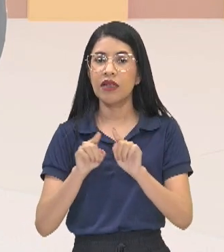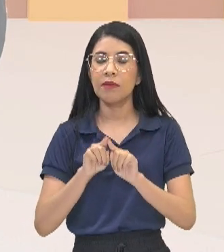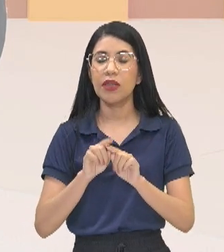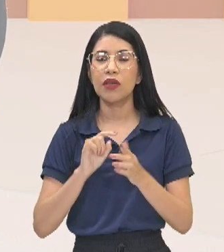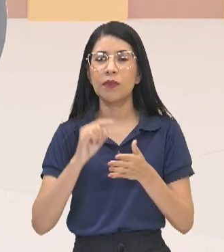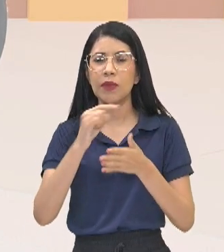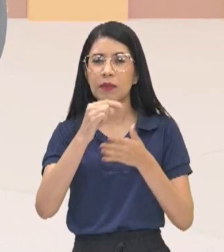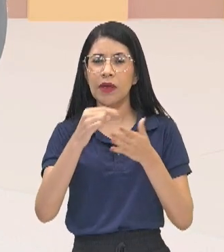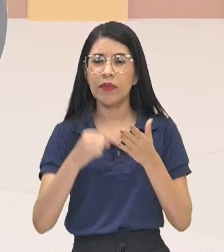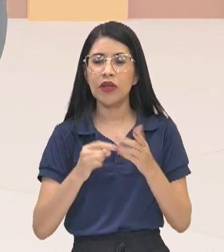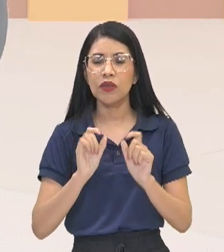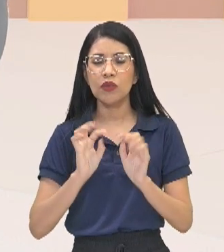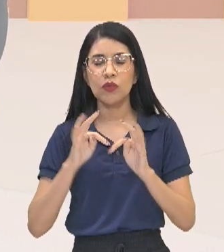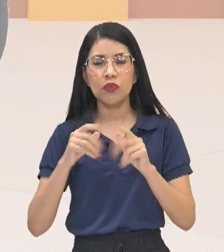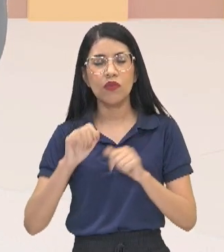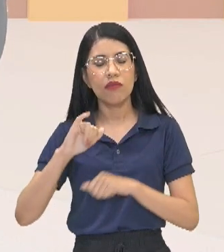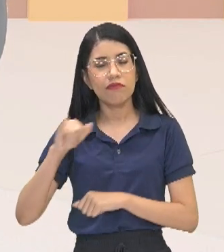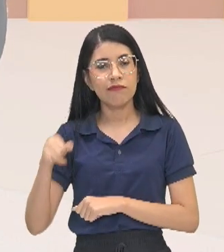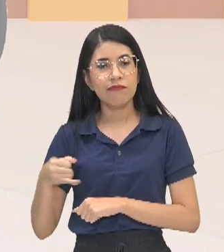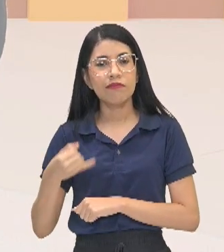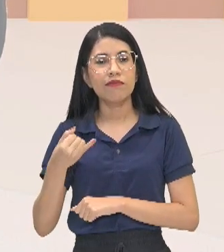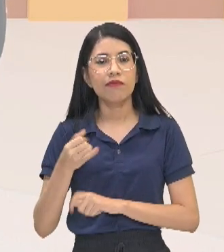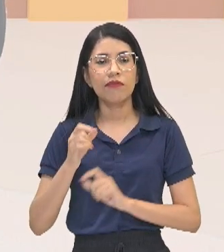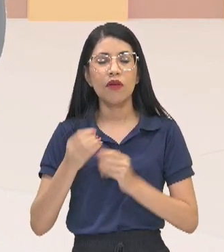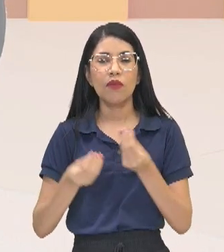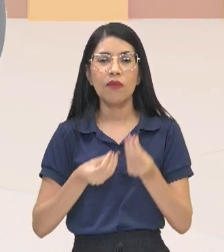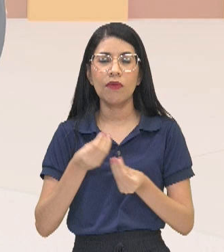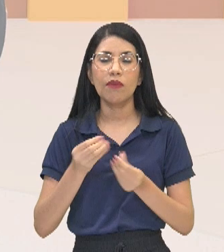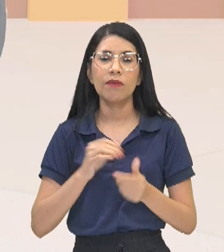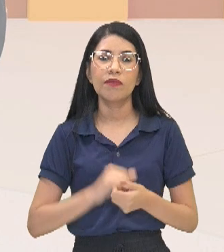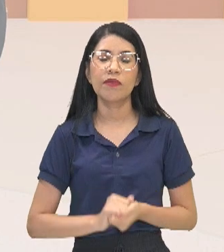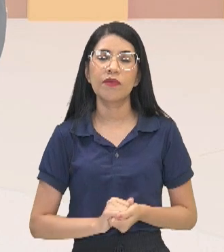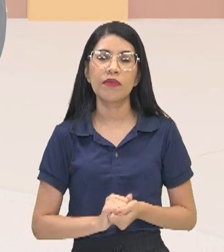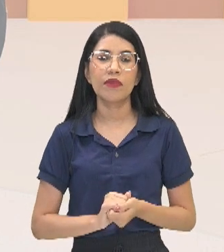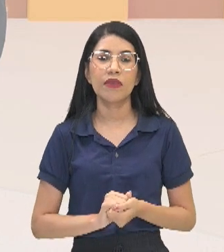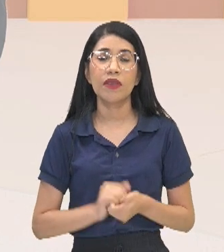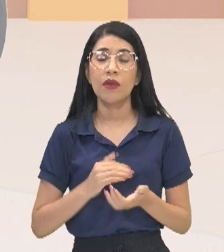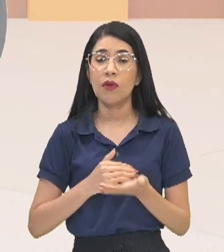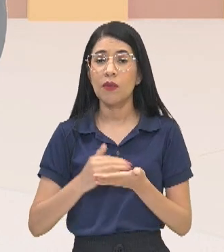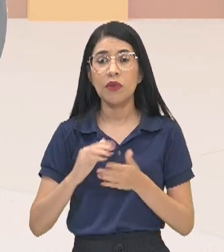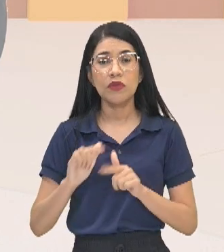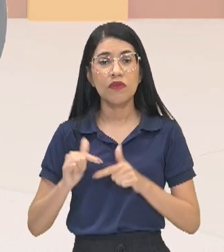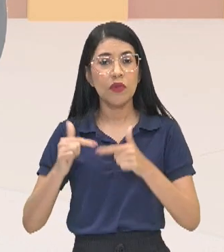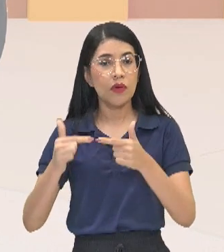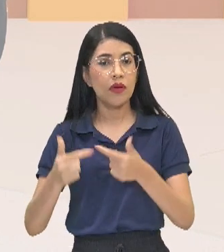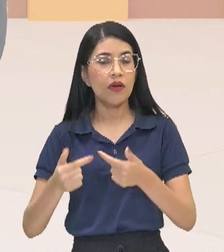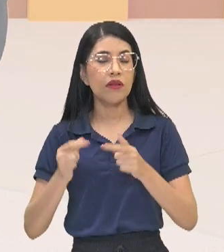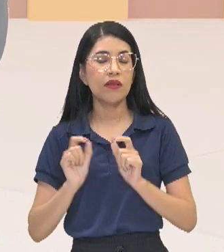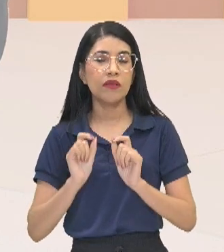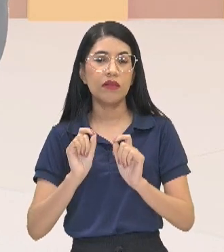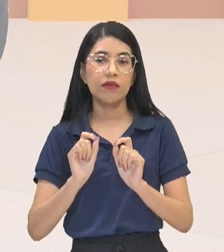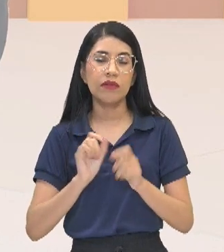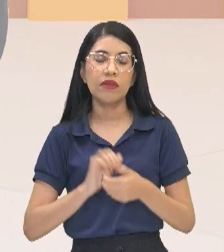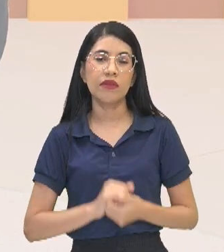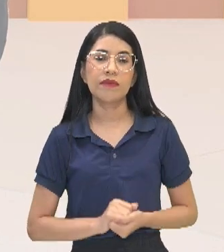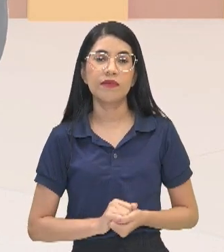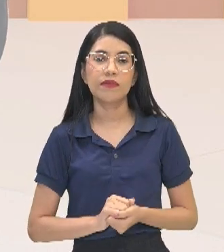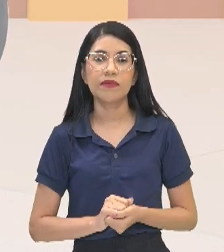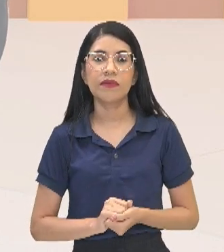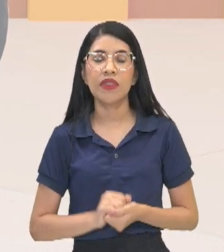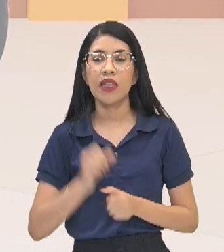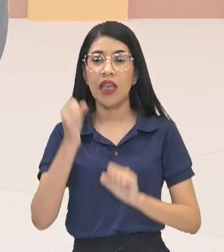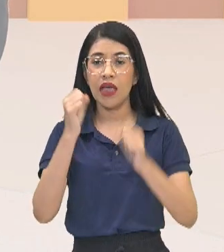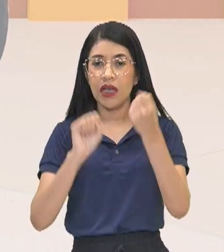né, aproveitado, ela pôs em funcionamento uma máquina que eles vão chamar de